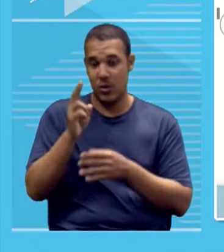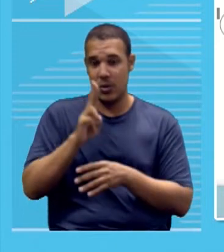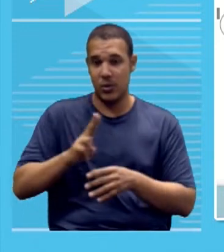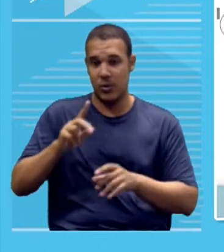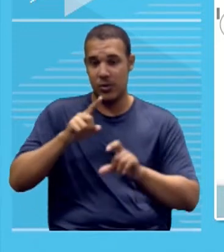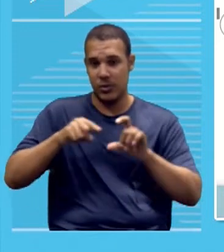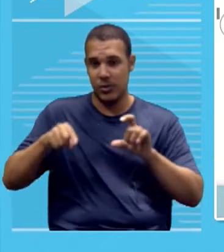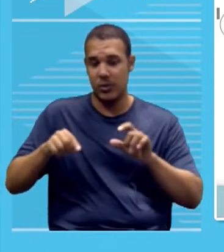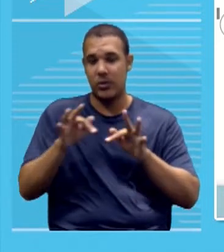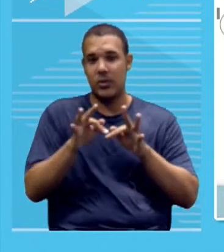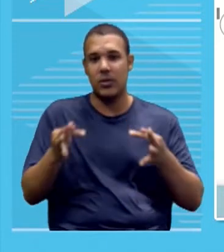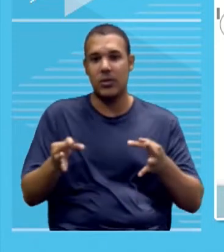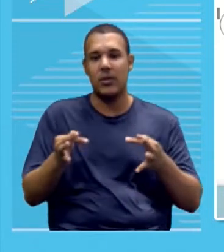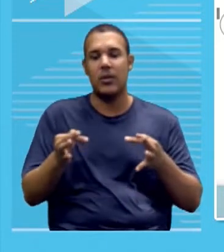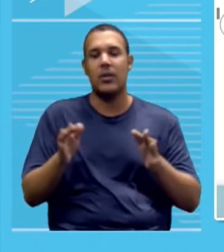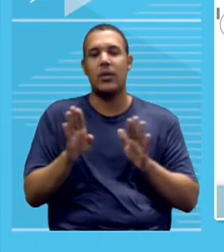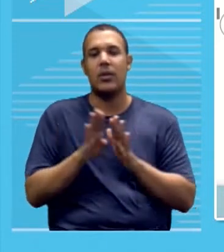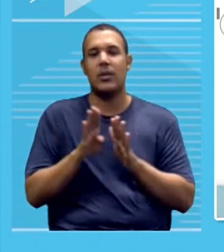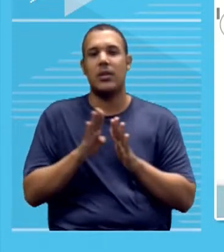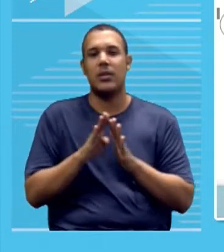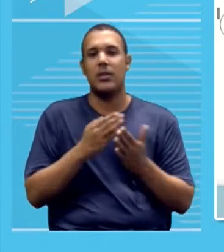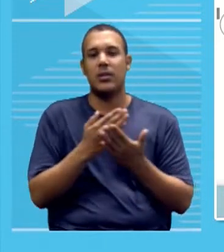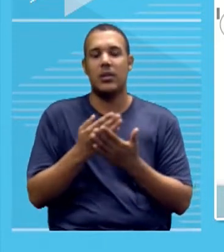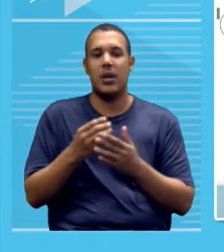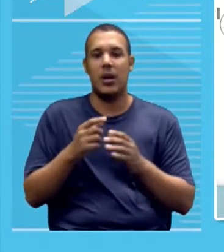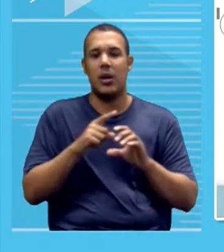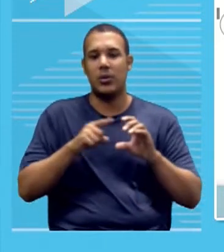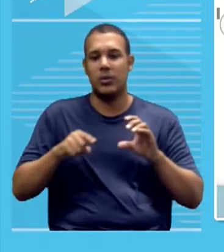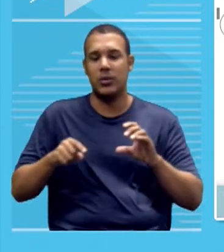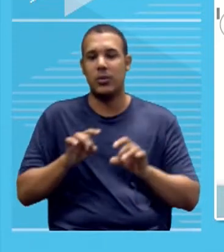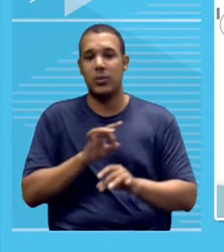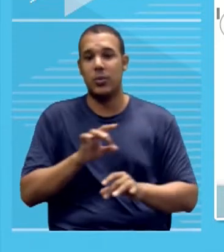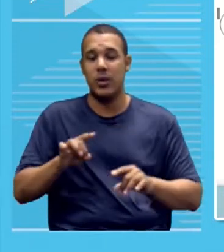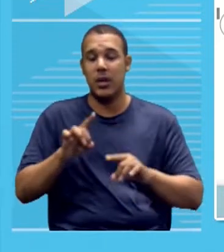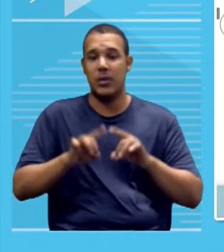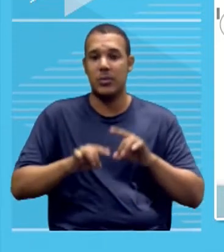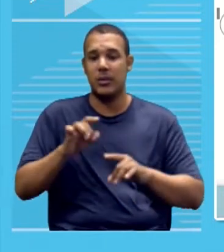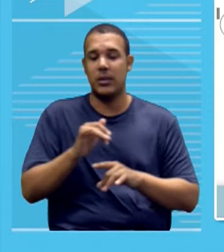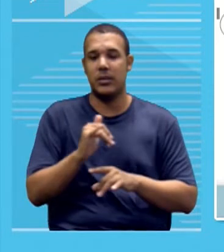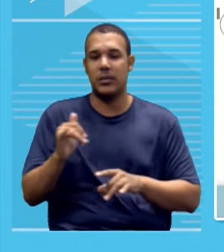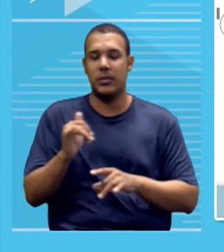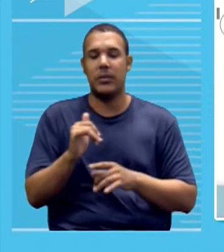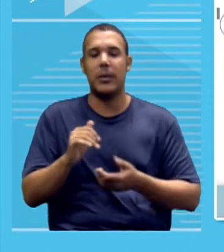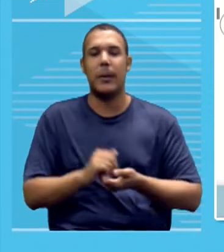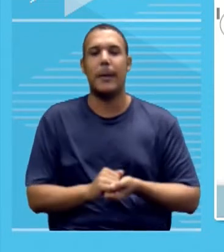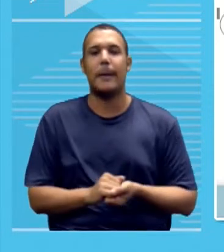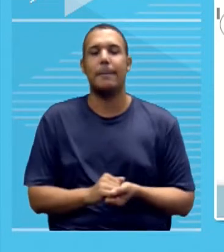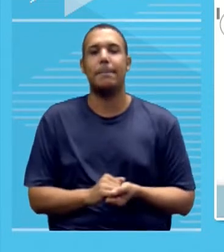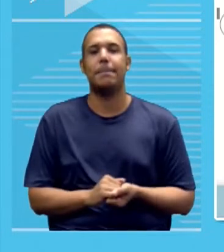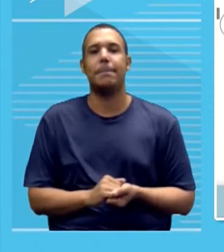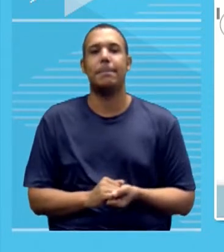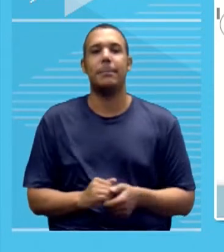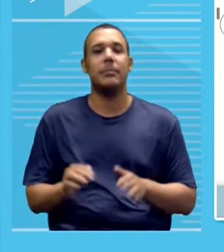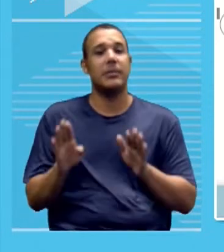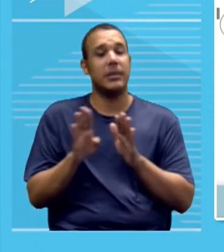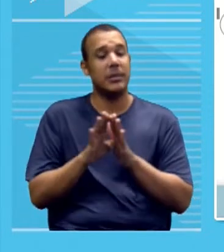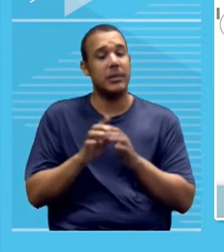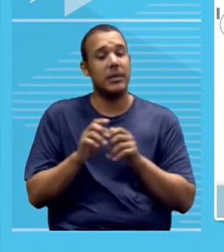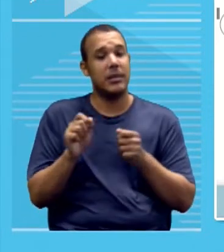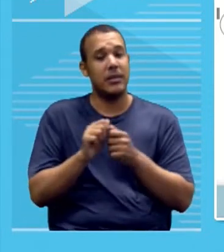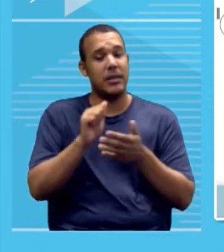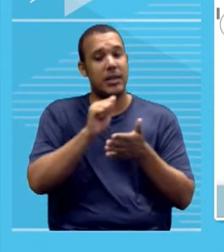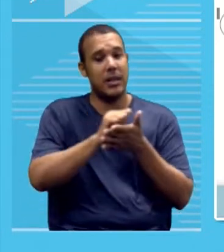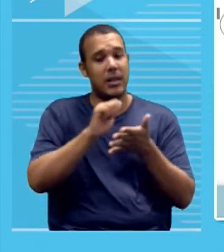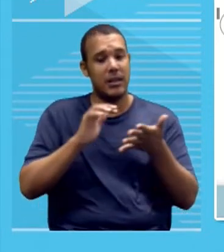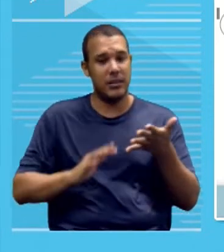elétrico simples e revisar o funcionamento dos circuitos com cada aparelho presente neles. E a gente, claro, vai fazer algumas questõezinhas que são